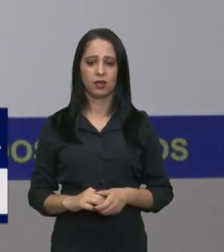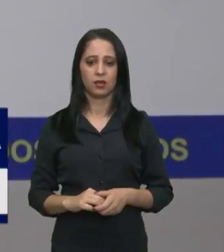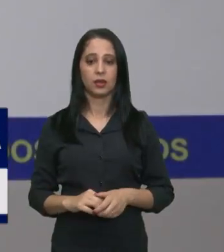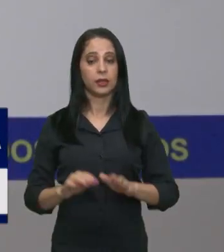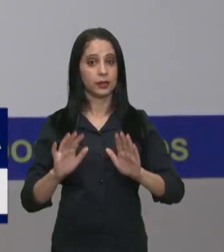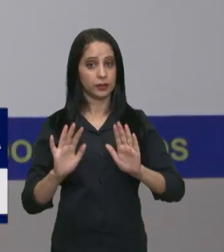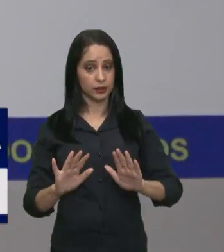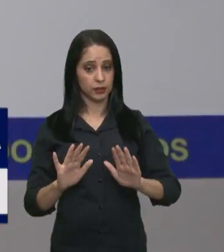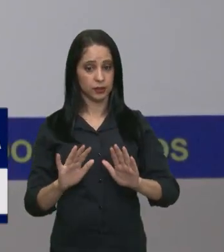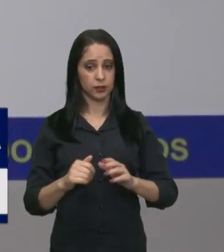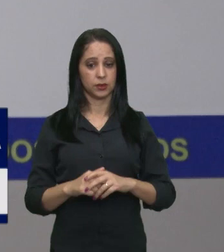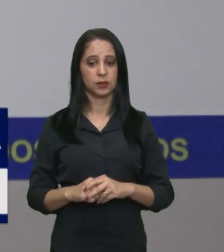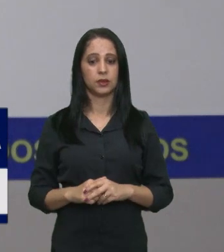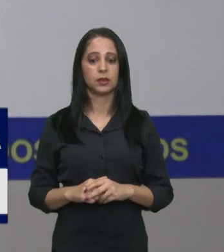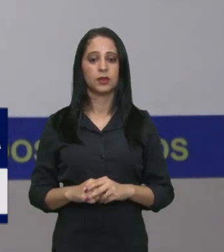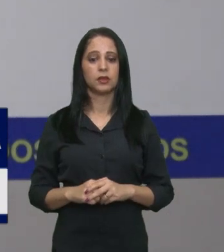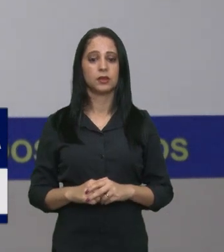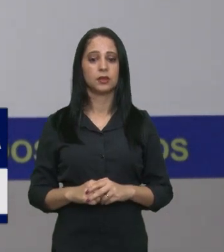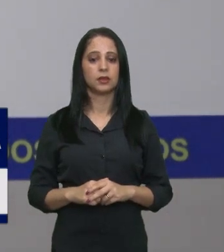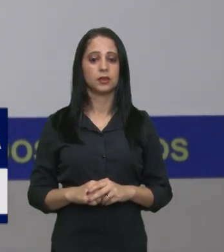Então, nós vamos